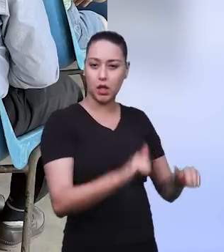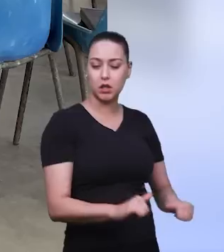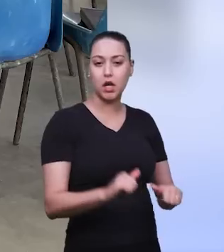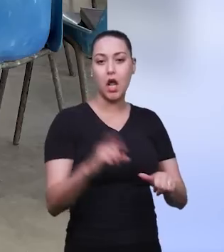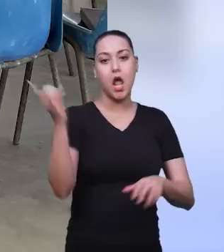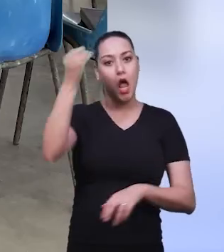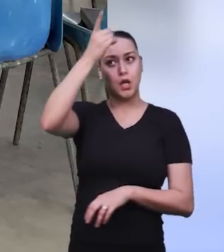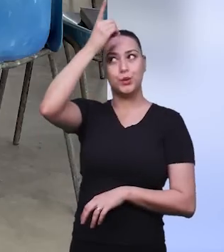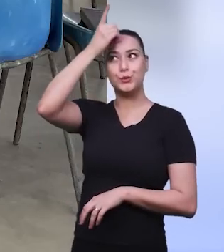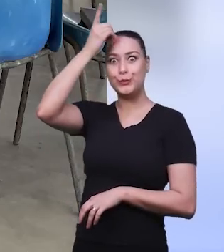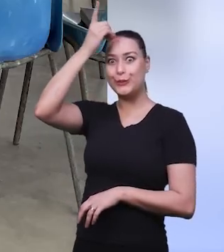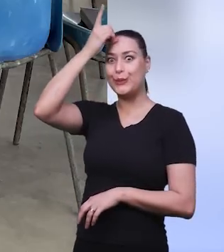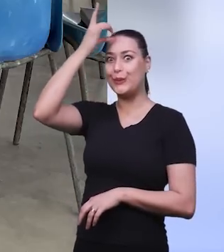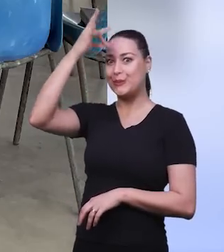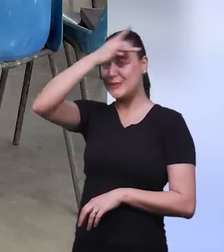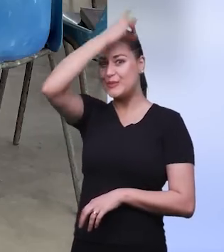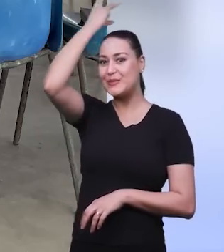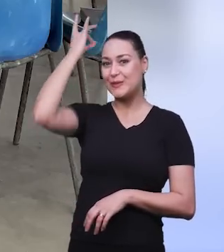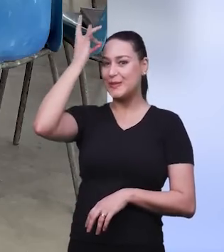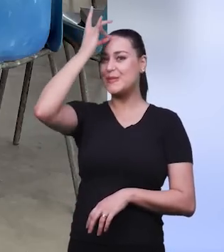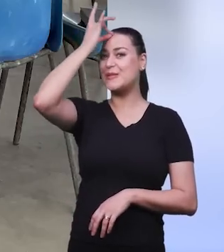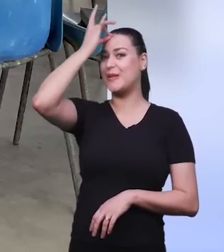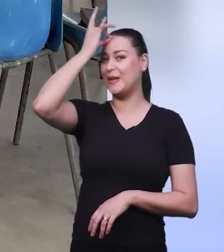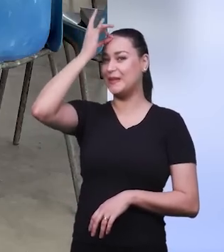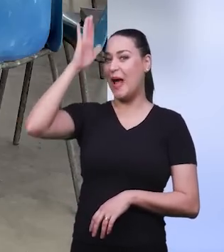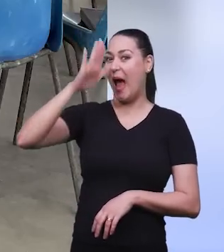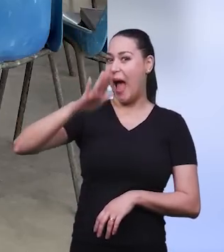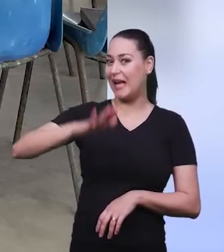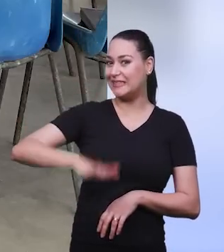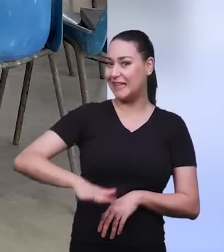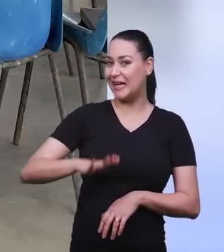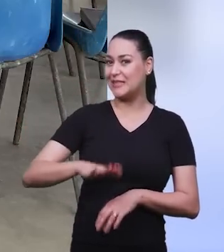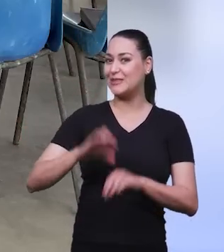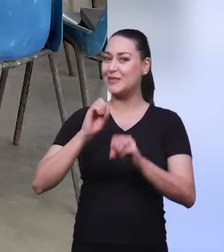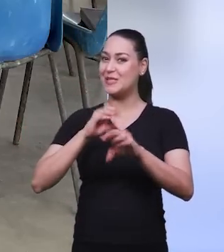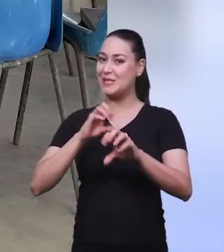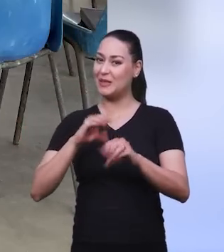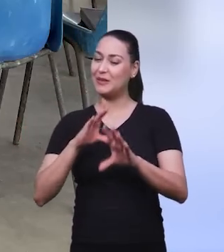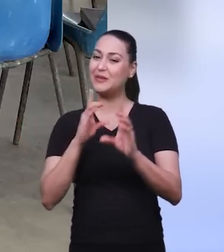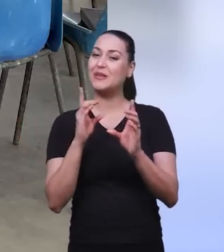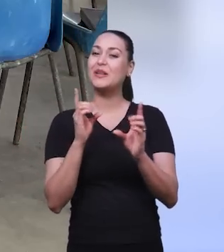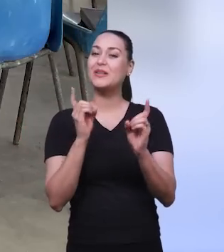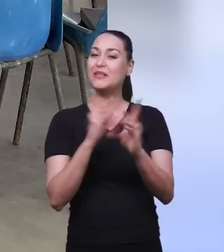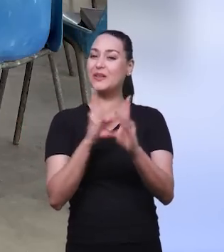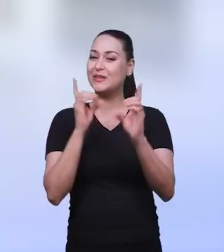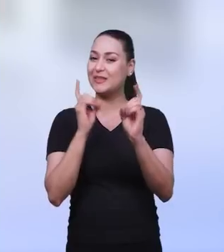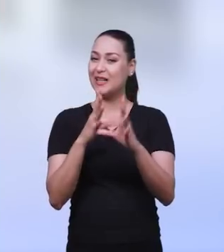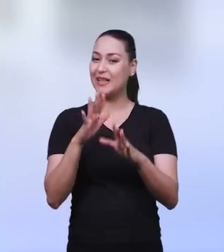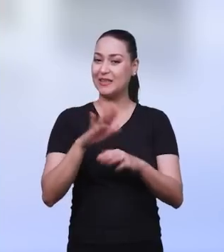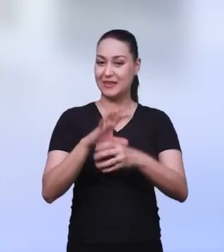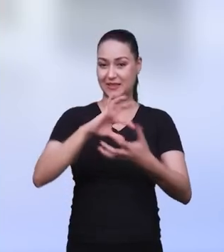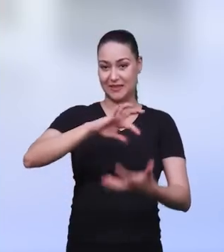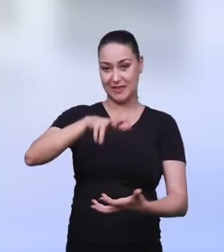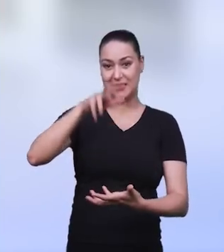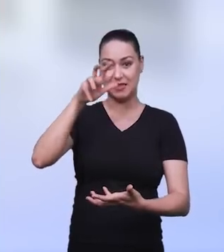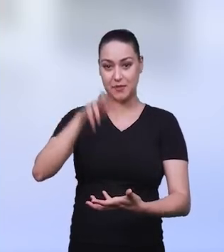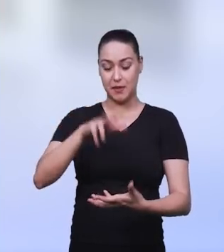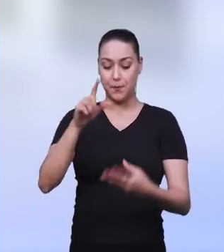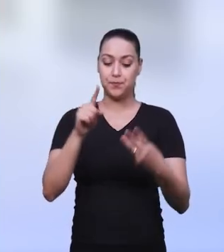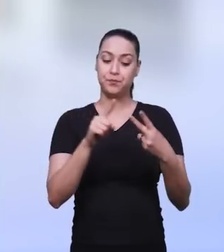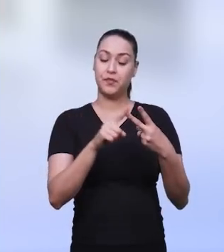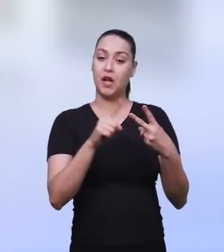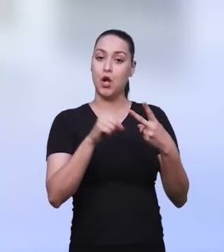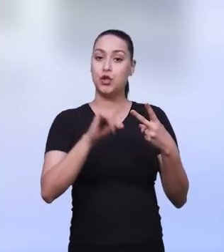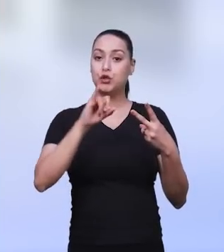espirituais. Pela tarde, todos foram edificados pelo ensino doutrinário da transmissão. No de Juazeiro do